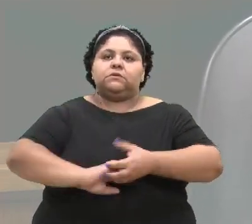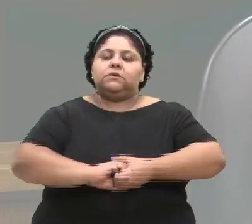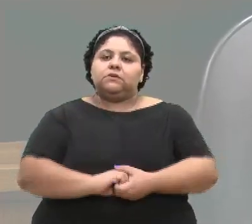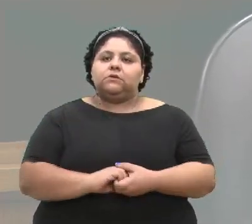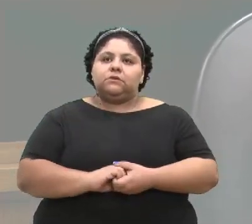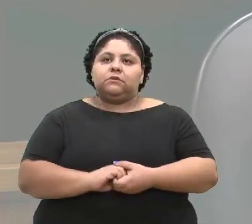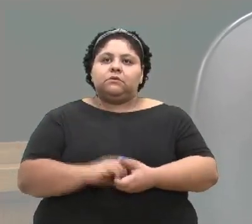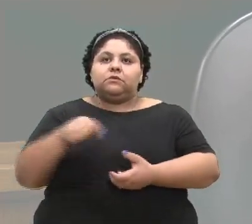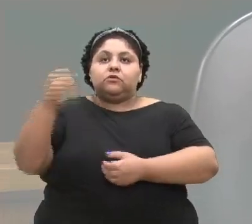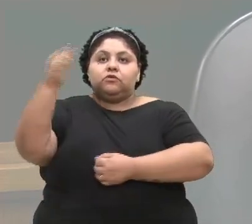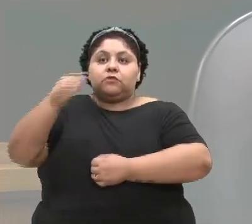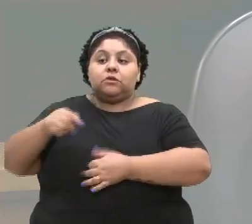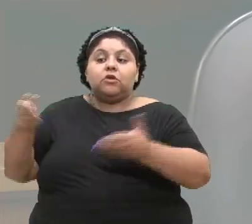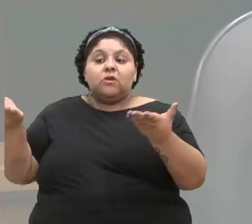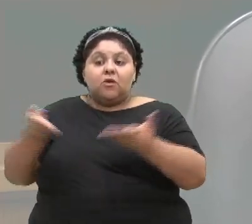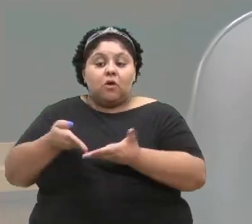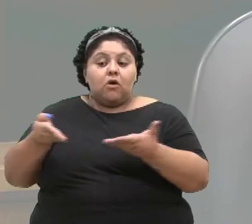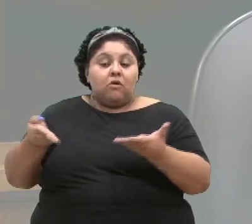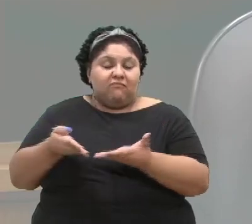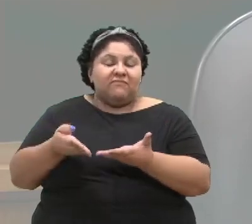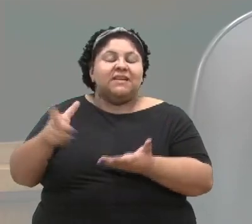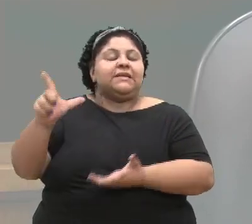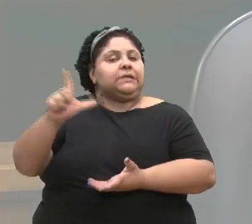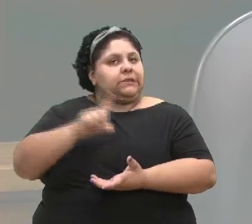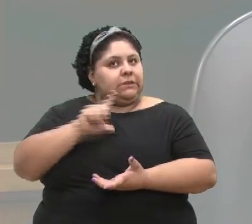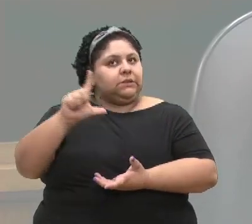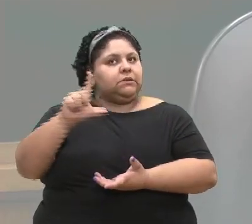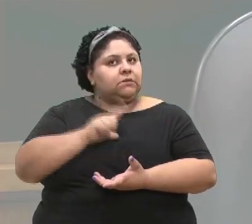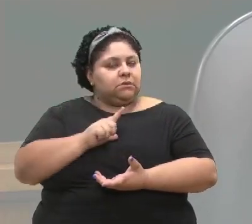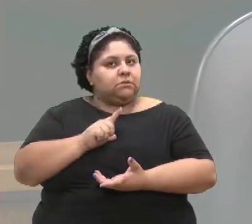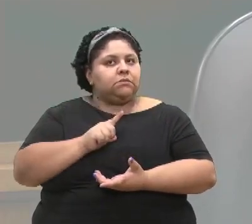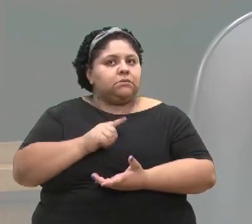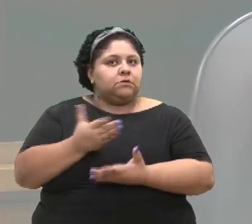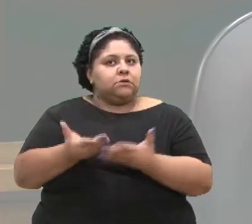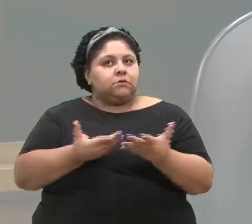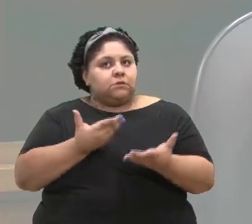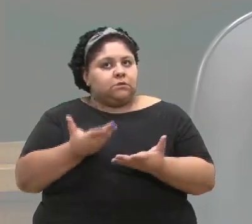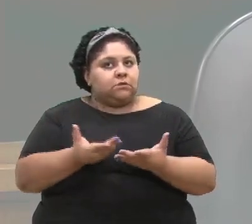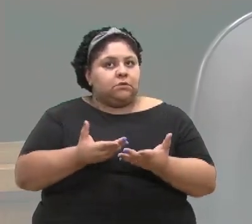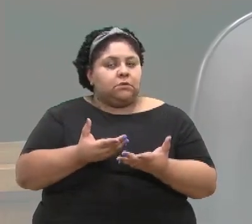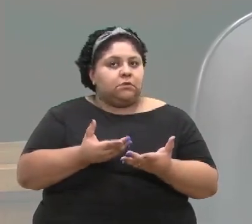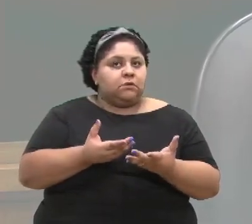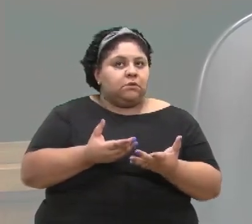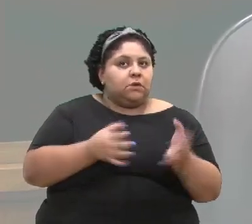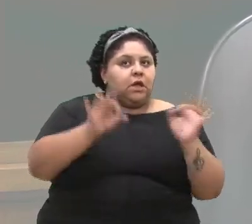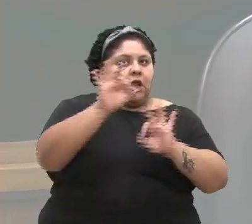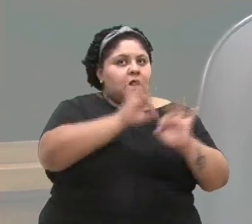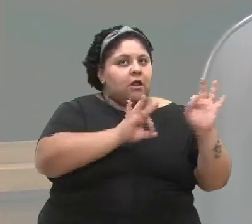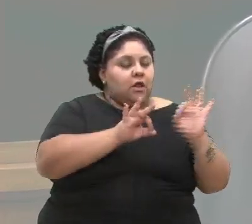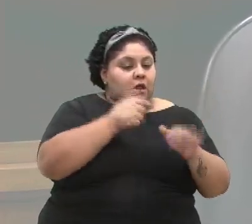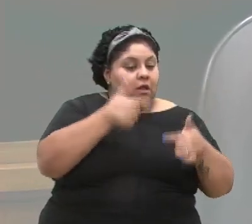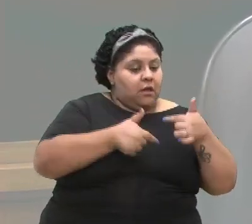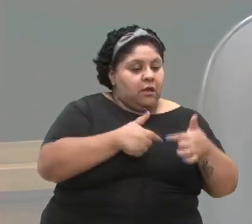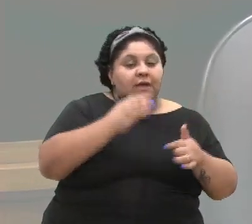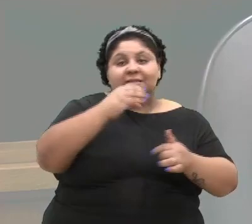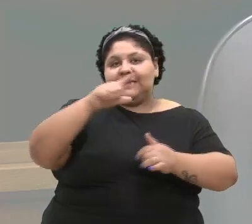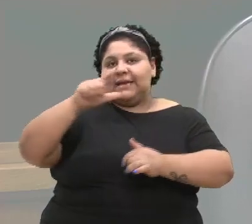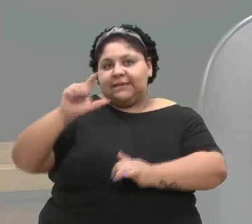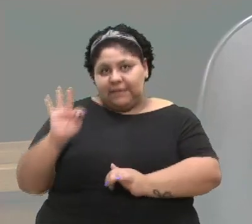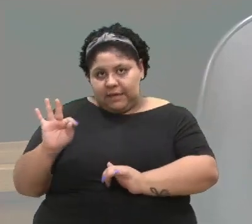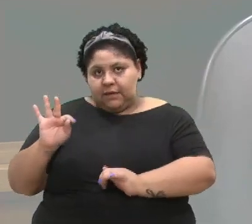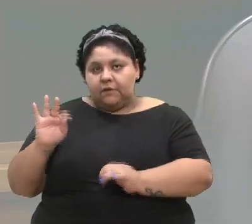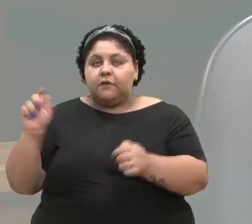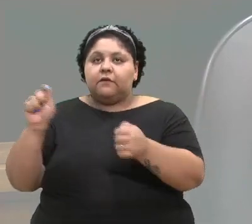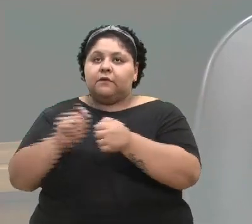No Brasil, hoje, infelizmente, a gente tem, na regularização do mundo do trabalho, a CLT, que está